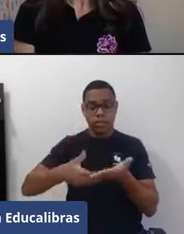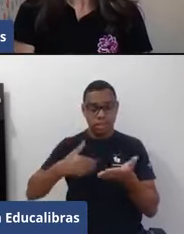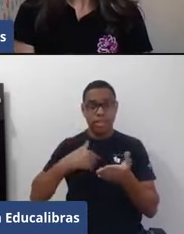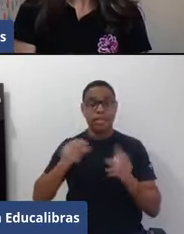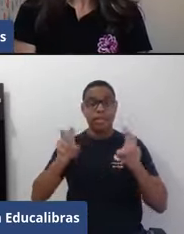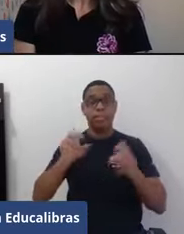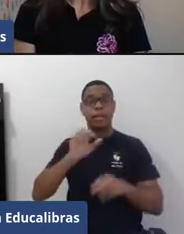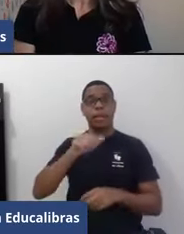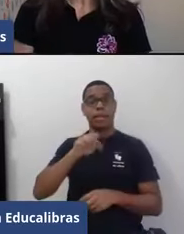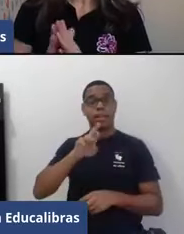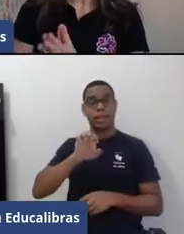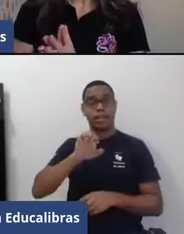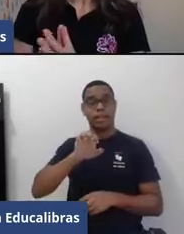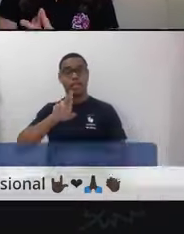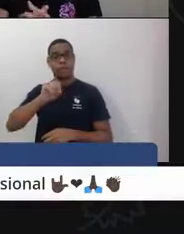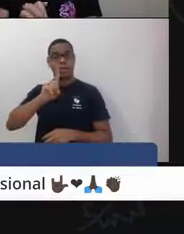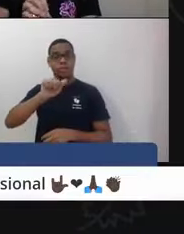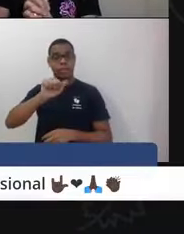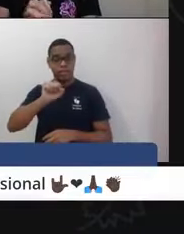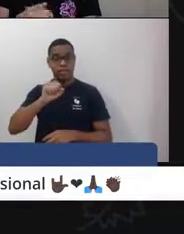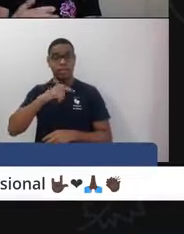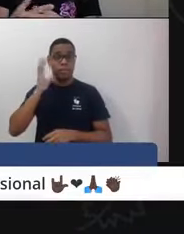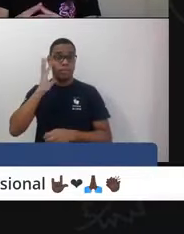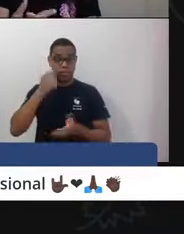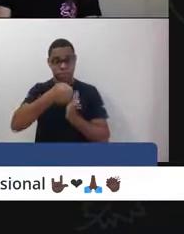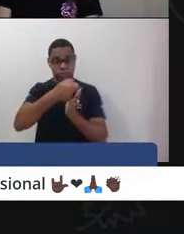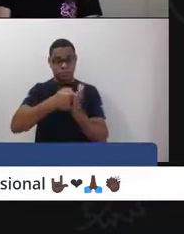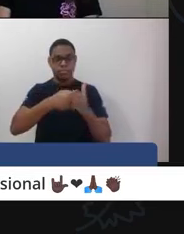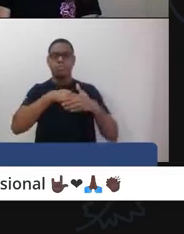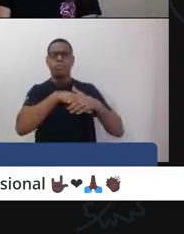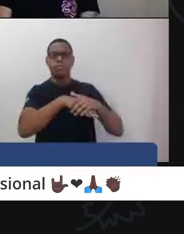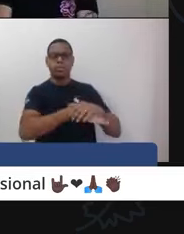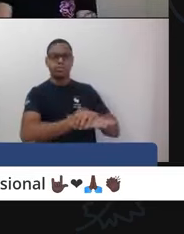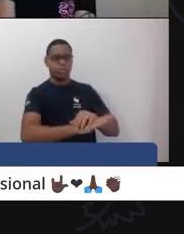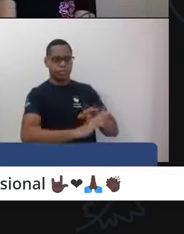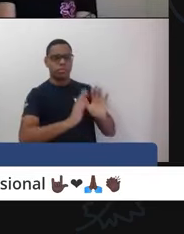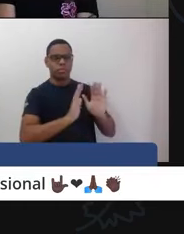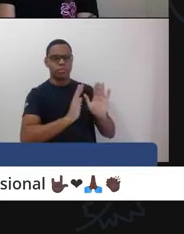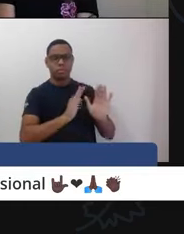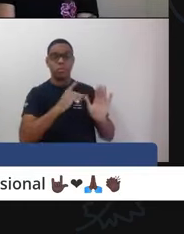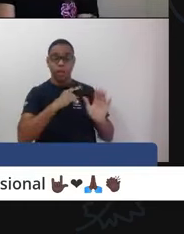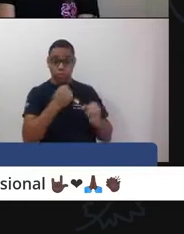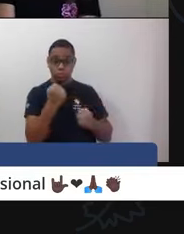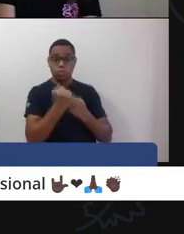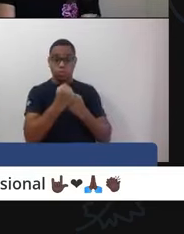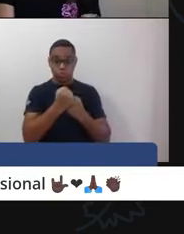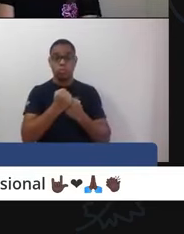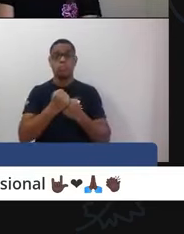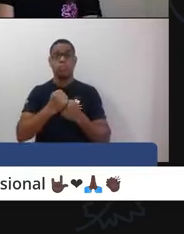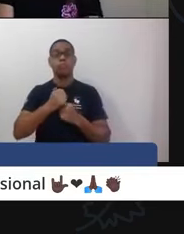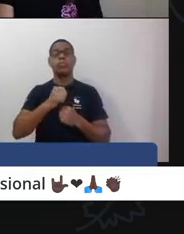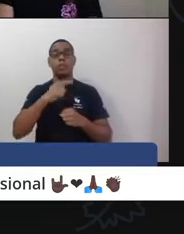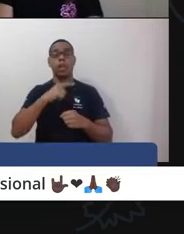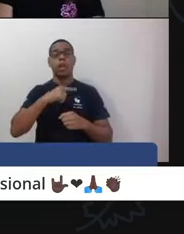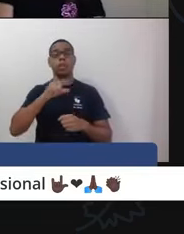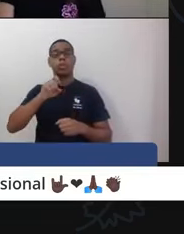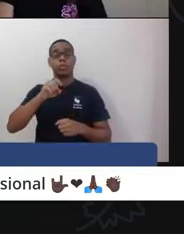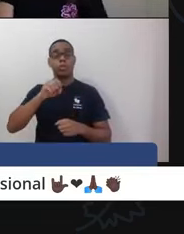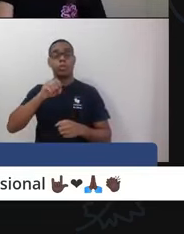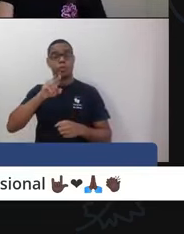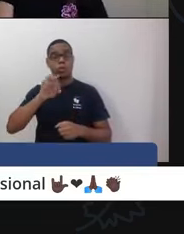era um rascunho que estava na gaveta, que eu tive o apoio muito forte do Dr. Scott Rains, né? Ele foi um